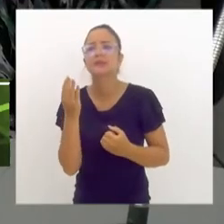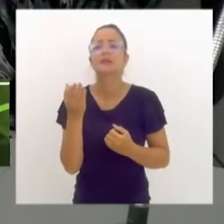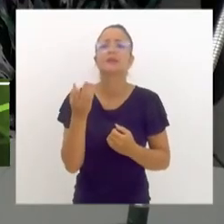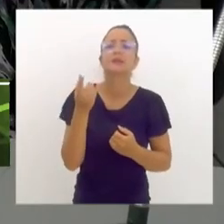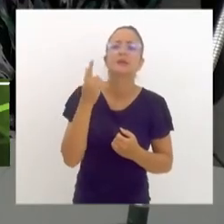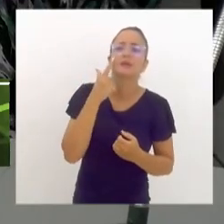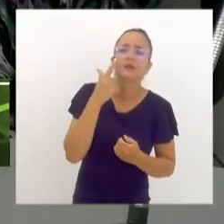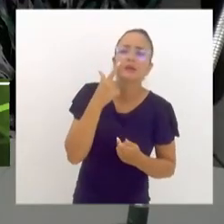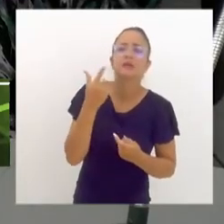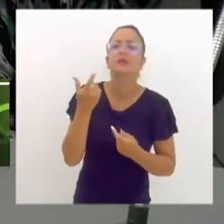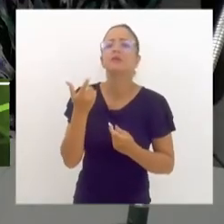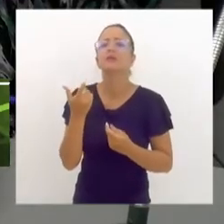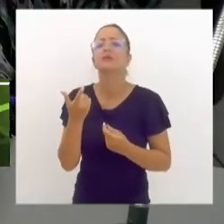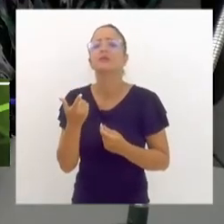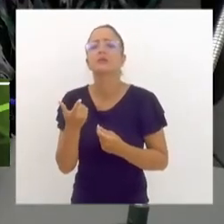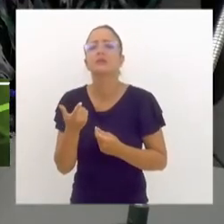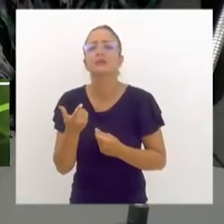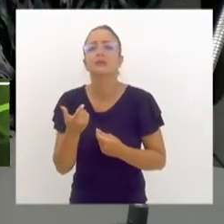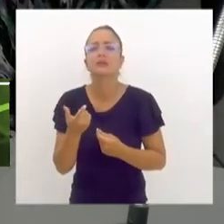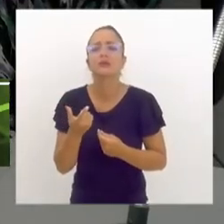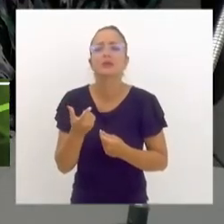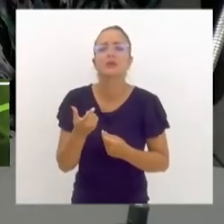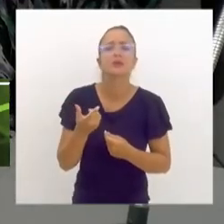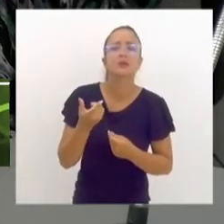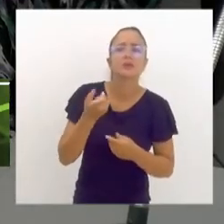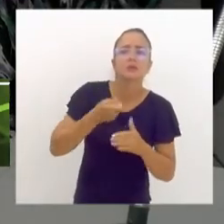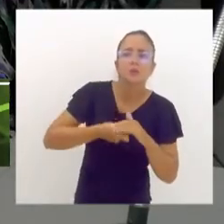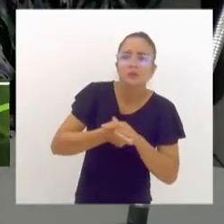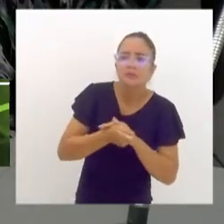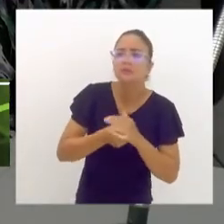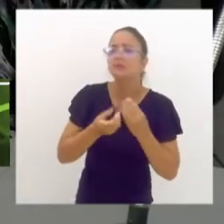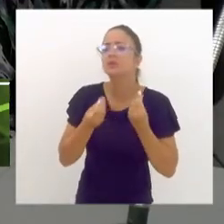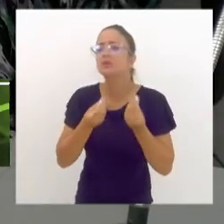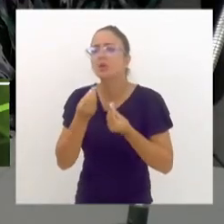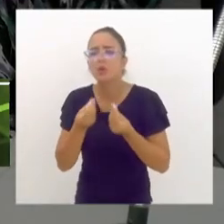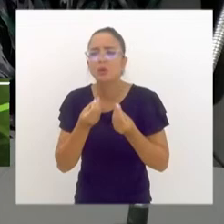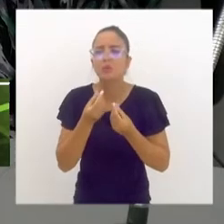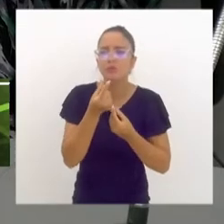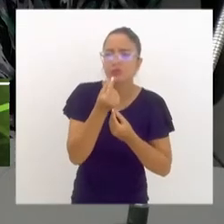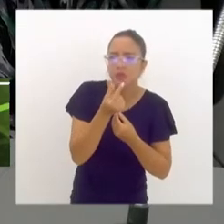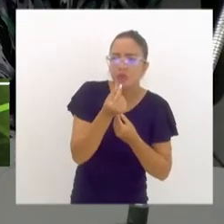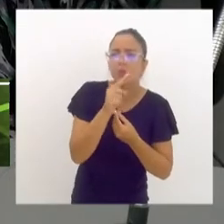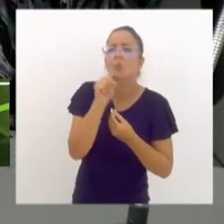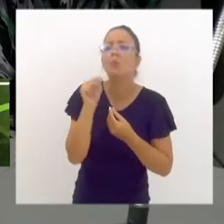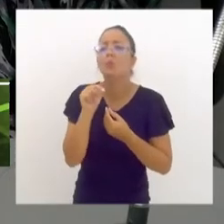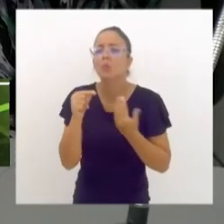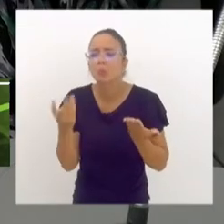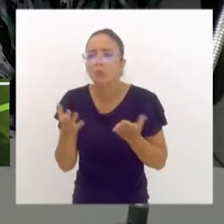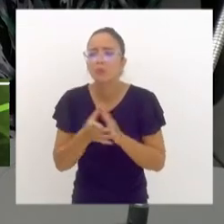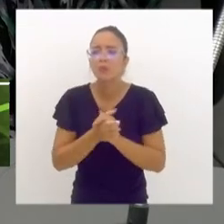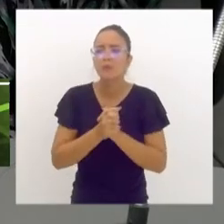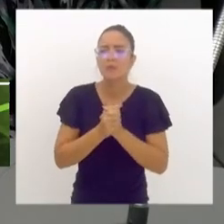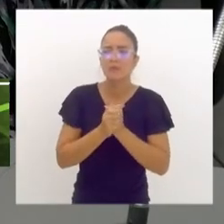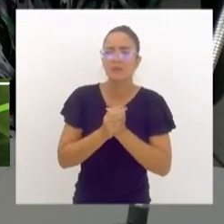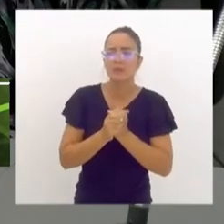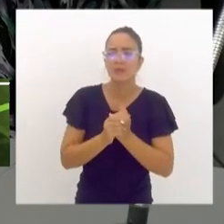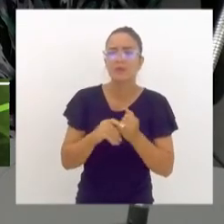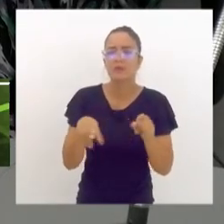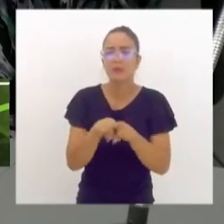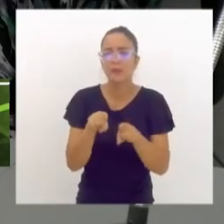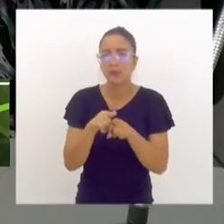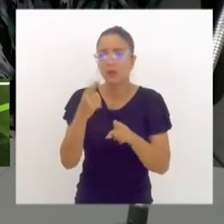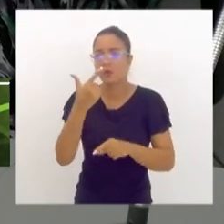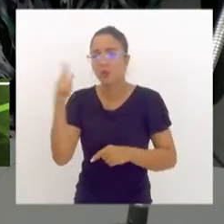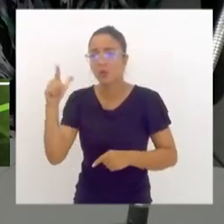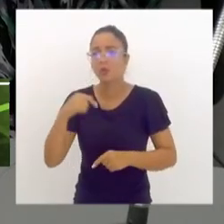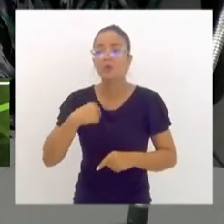autônoma, né, para poder conseguir executar esse orçamento. Depois eu já posso até formalizar esse requerimento para vocês. Também estava